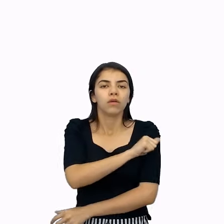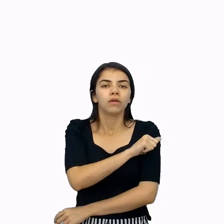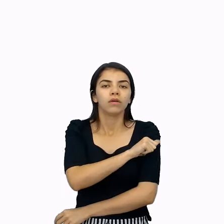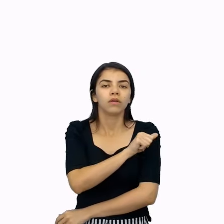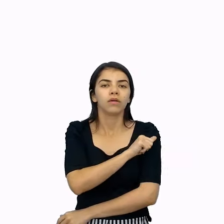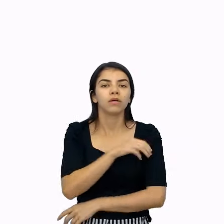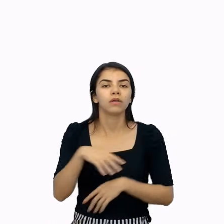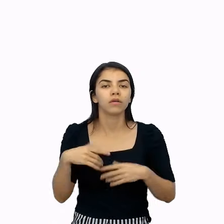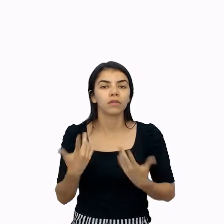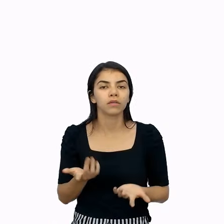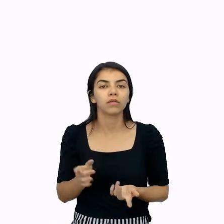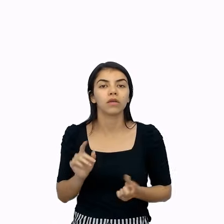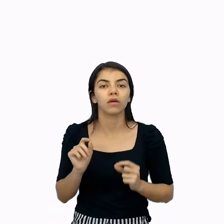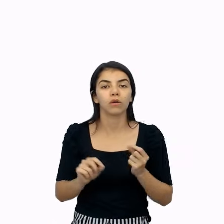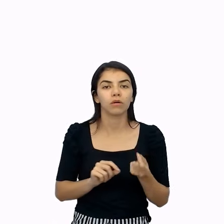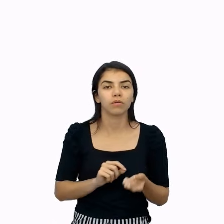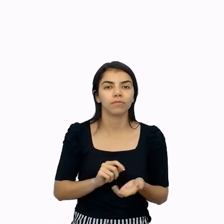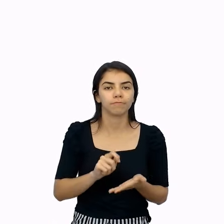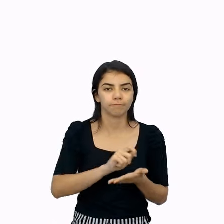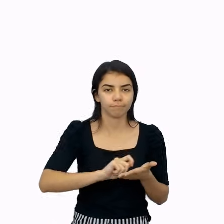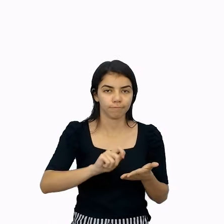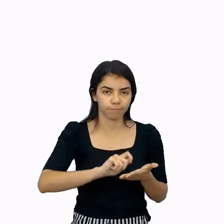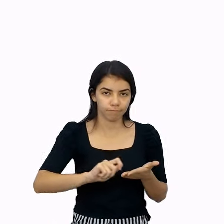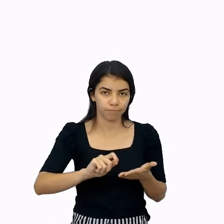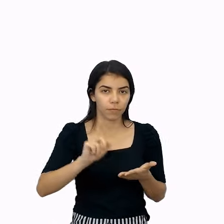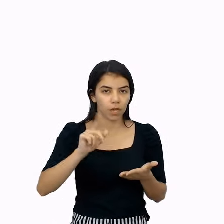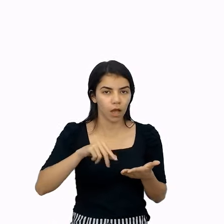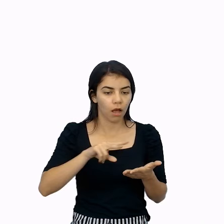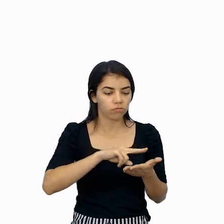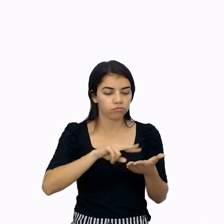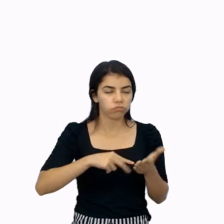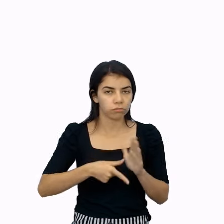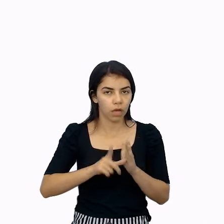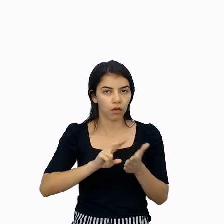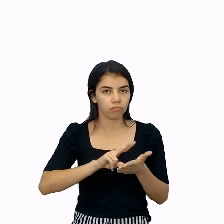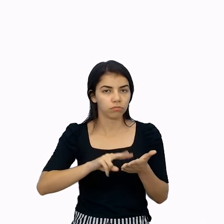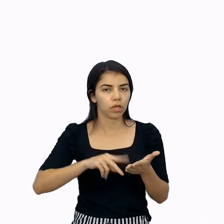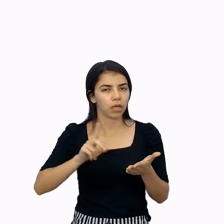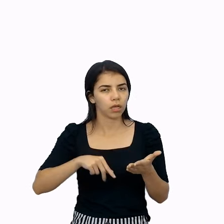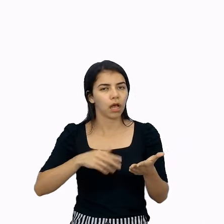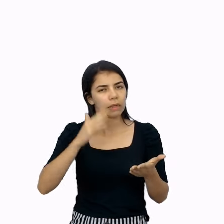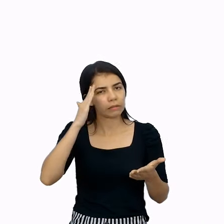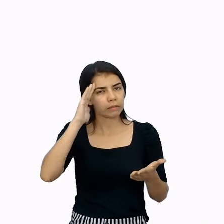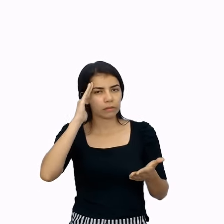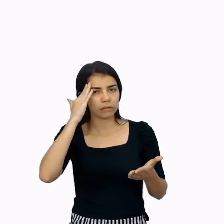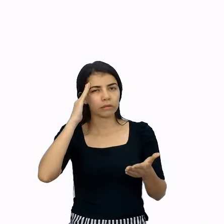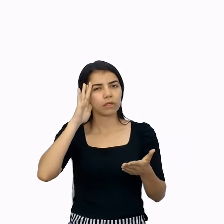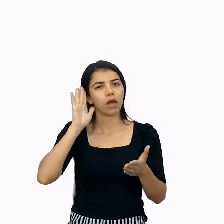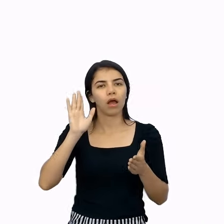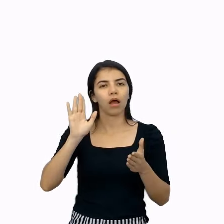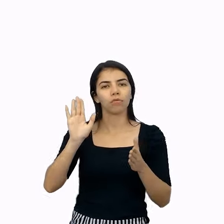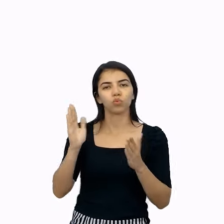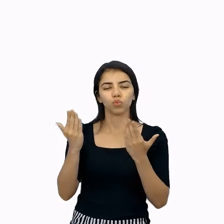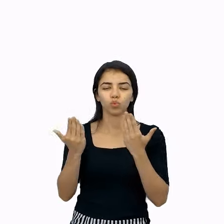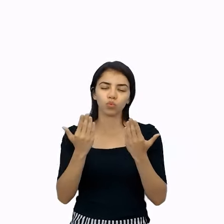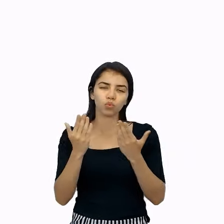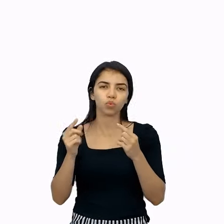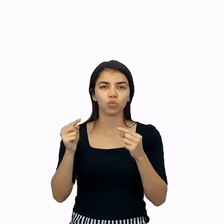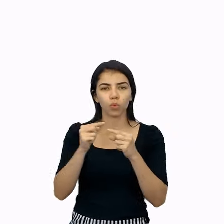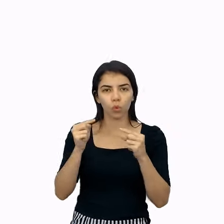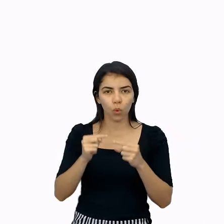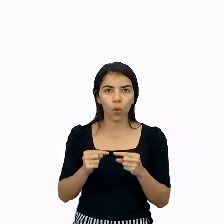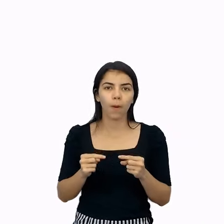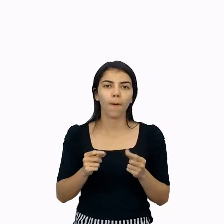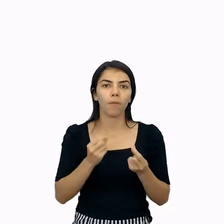estudantes. Então, todo escritor é um leitor, o qual constrói os sentidos da intertextualidade por meio